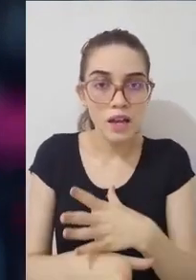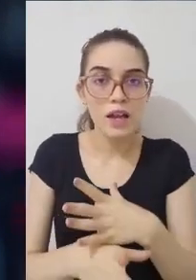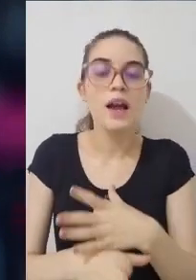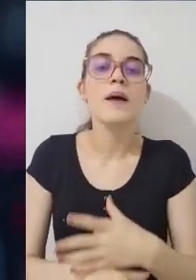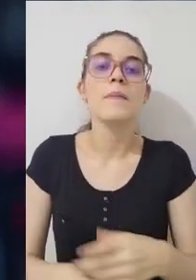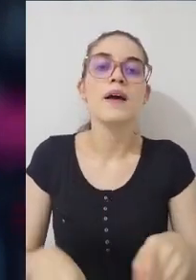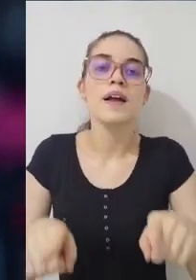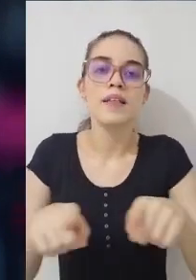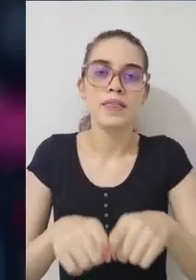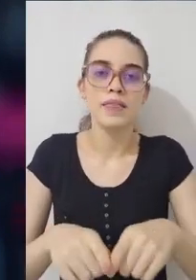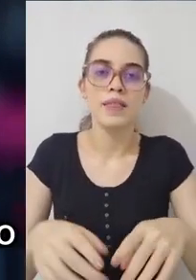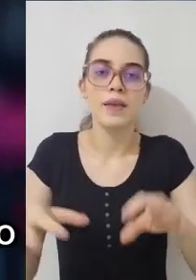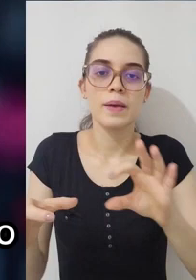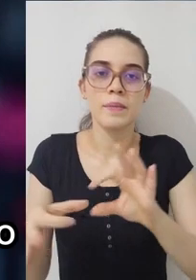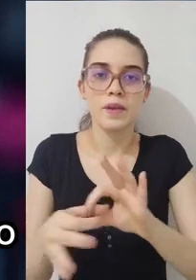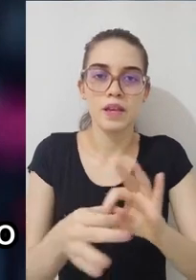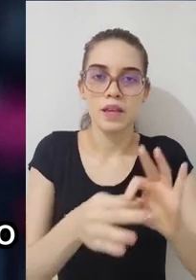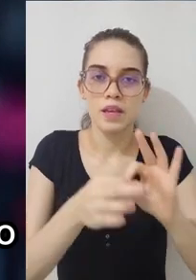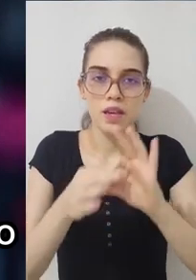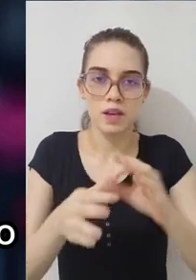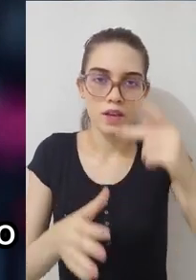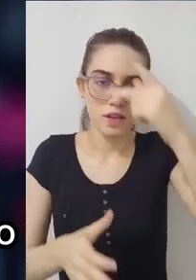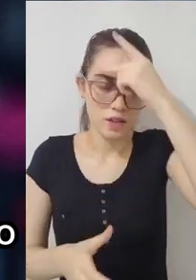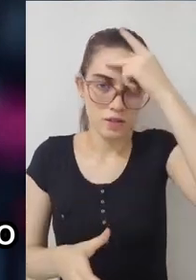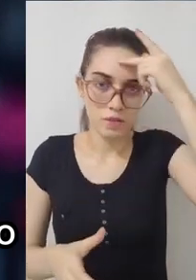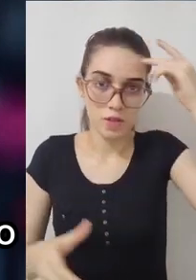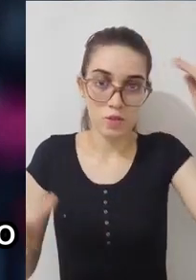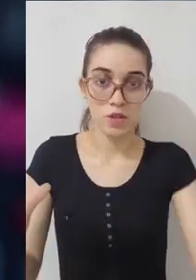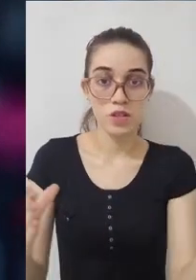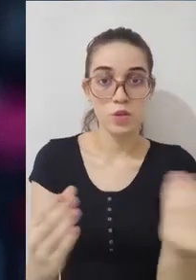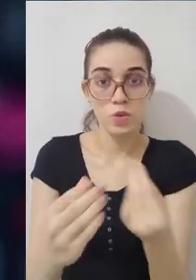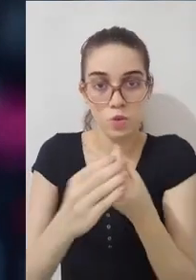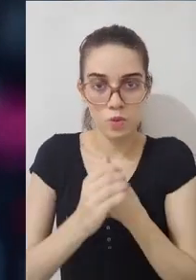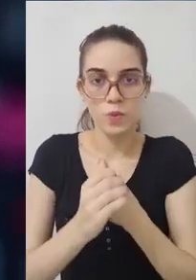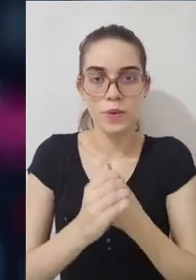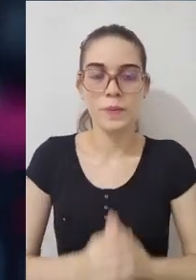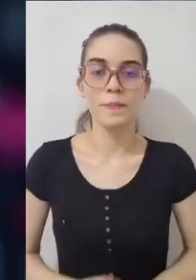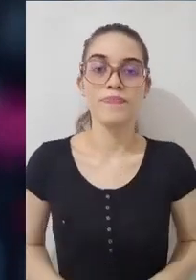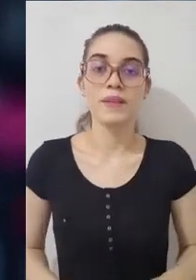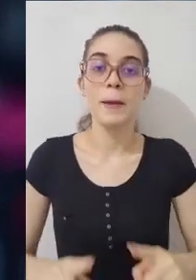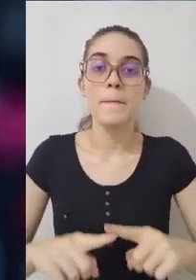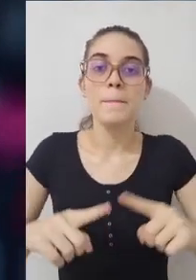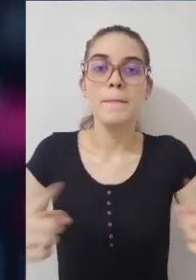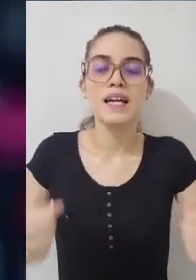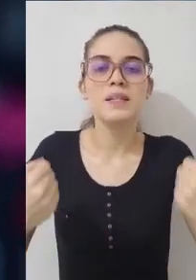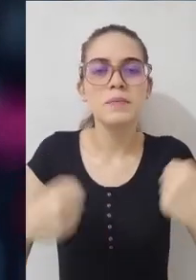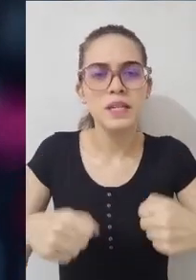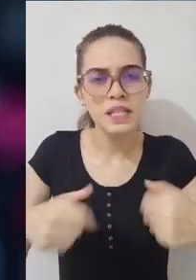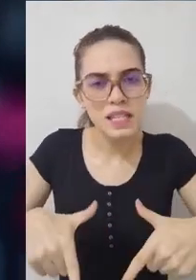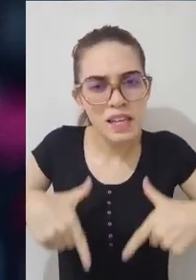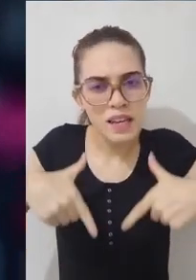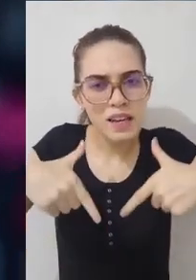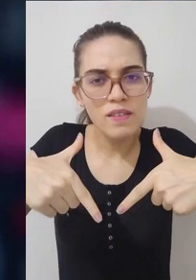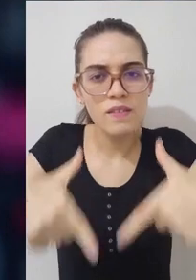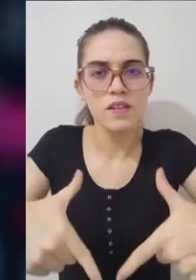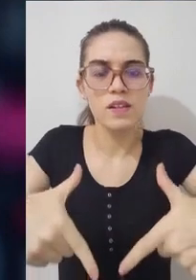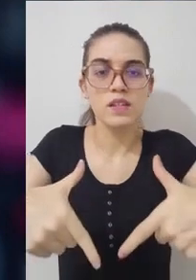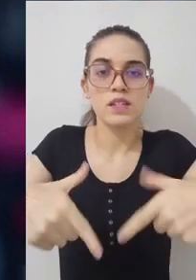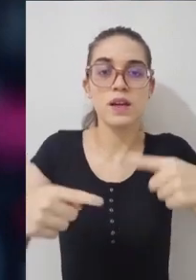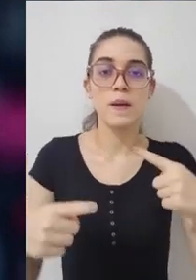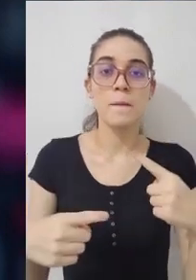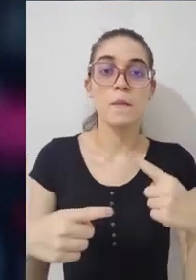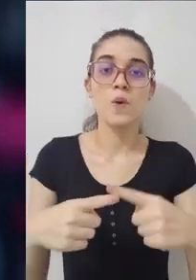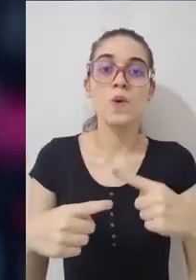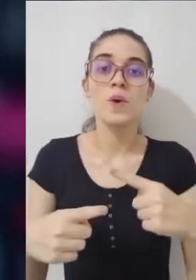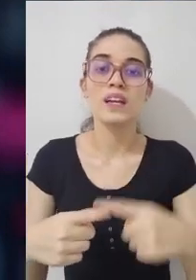política e econômica de todos. No entanto, apesar dos esforços em todo o mundo, ainda há um longo caminho a percorrer para alcançar esse objetivo, pois